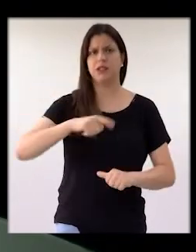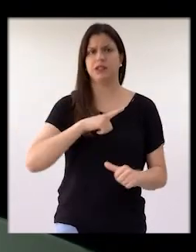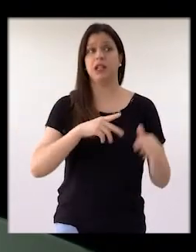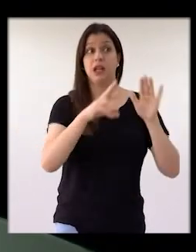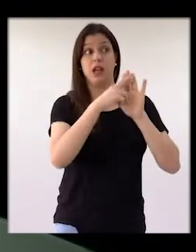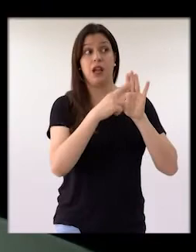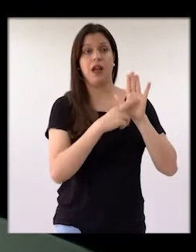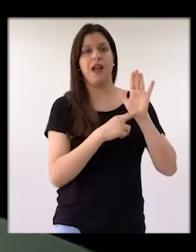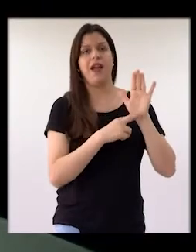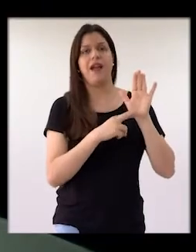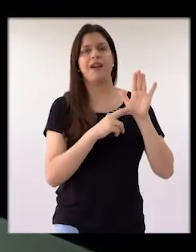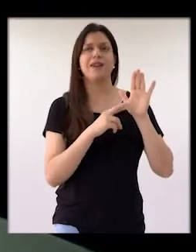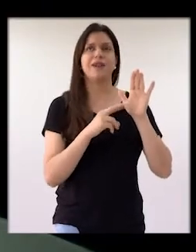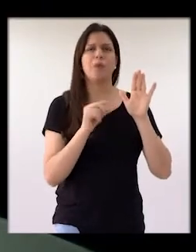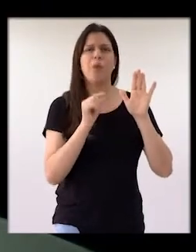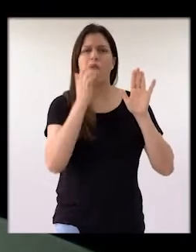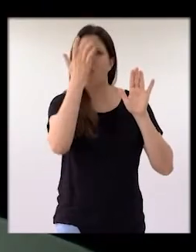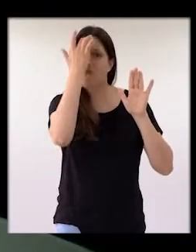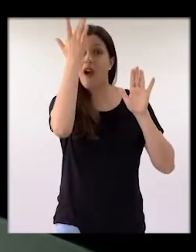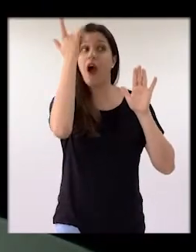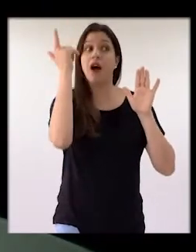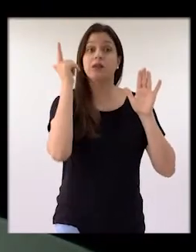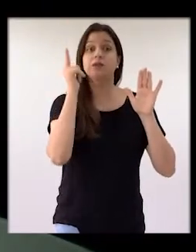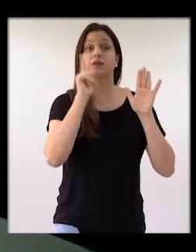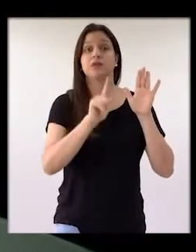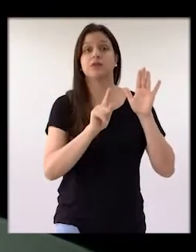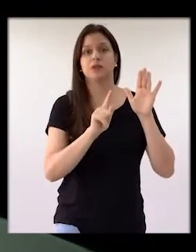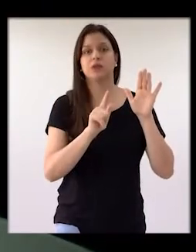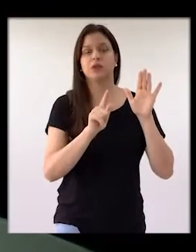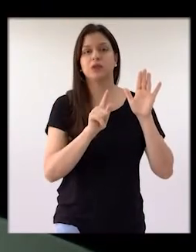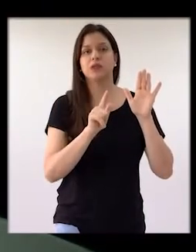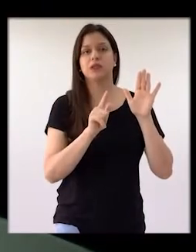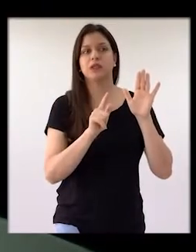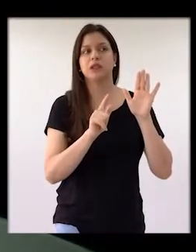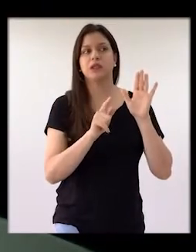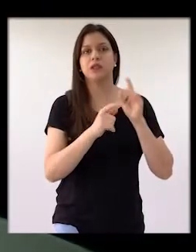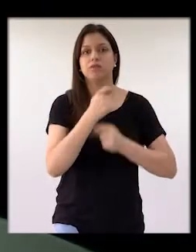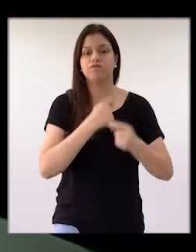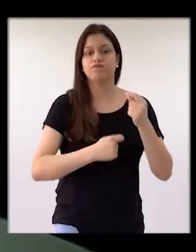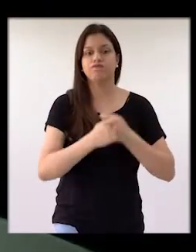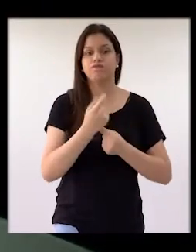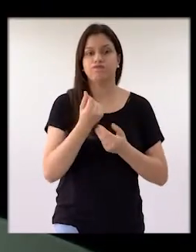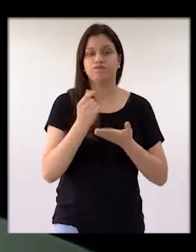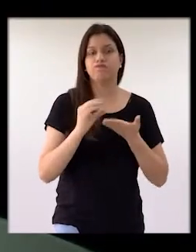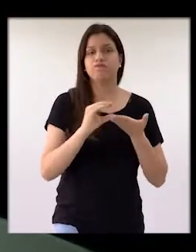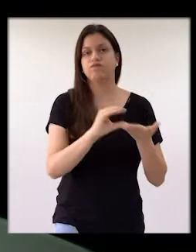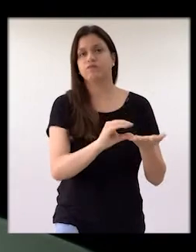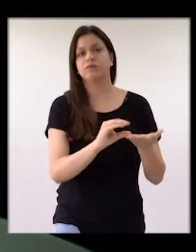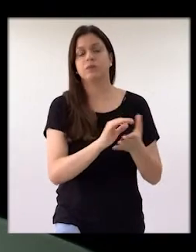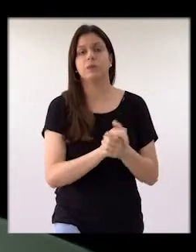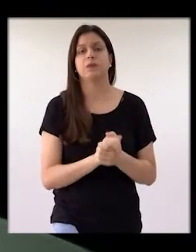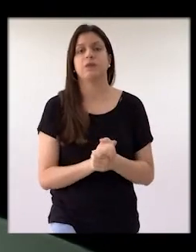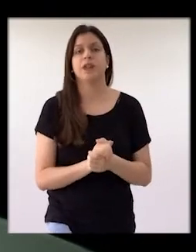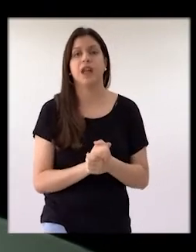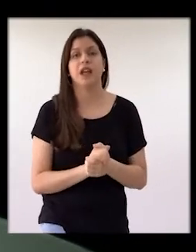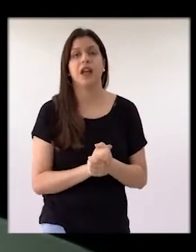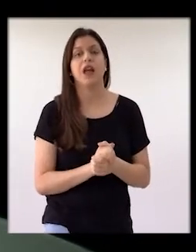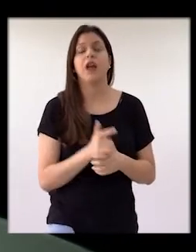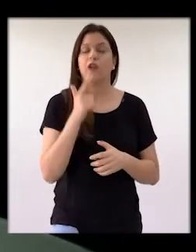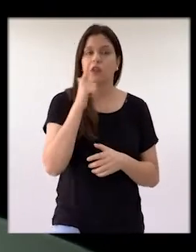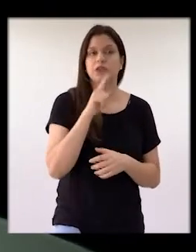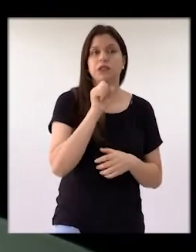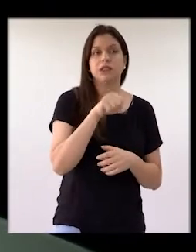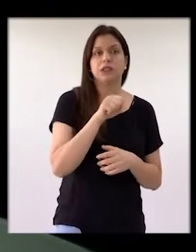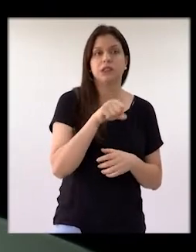analisa que pode ser, por eles terem essas regras um pouco mais fáceis de conseguir questões orçamentárias, né, detém